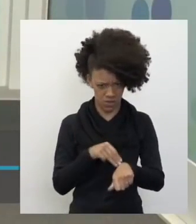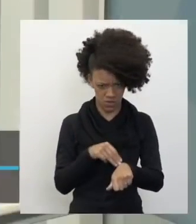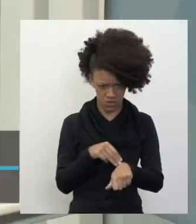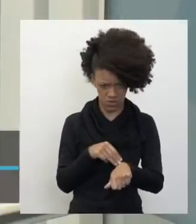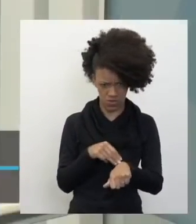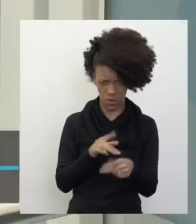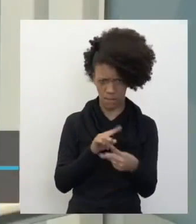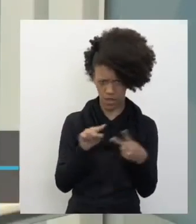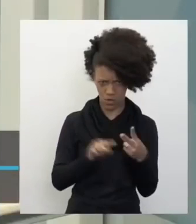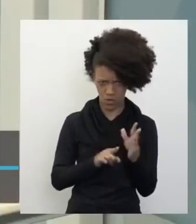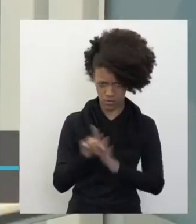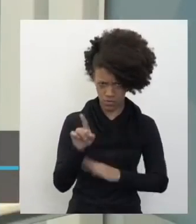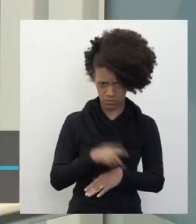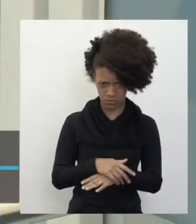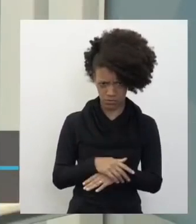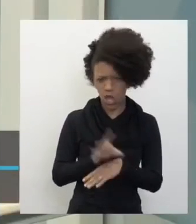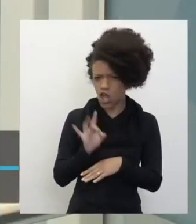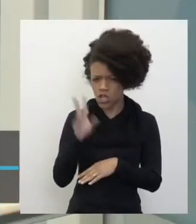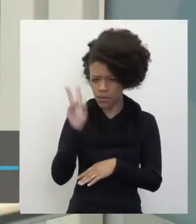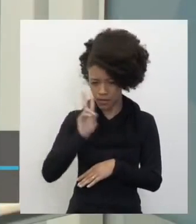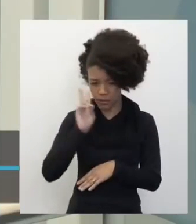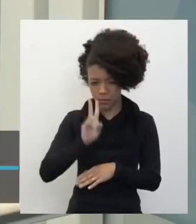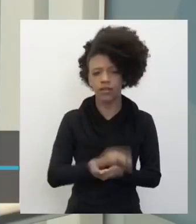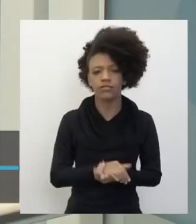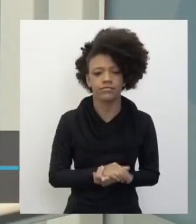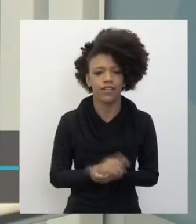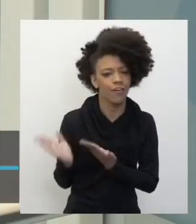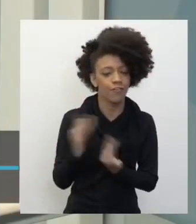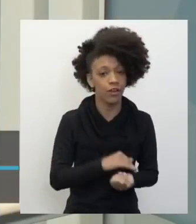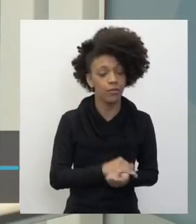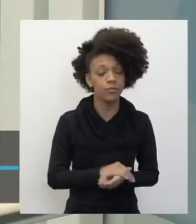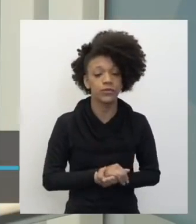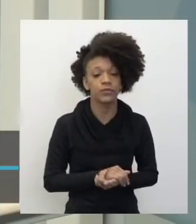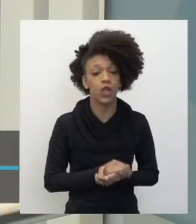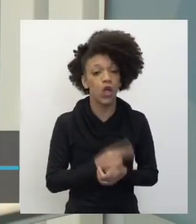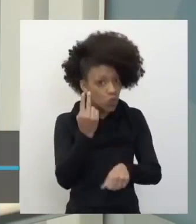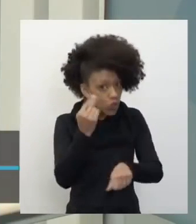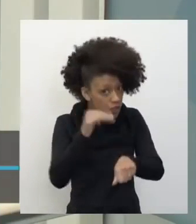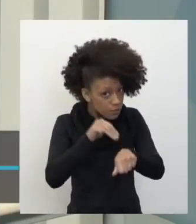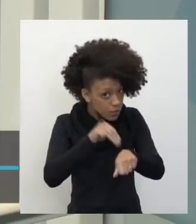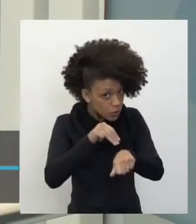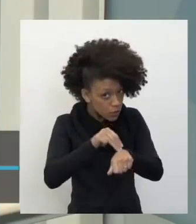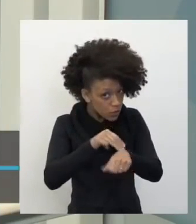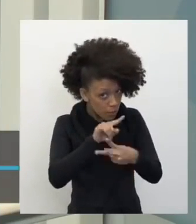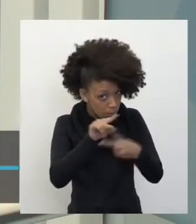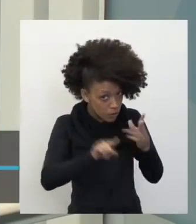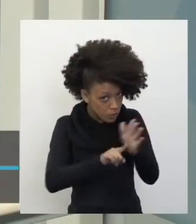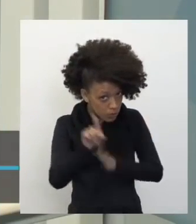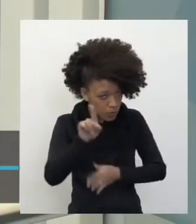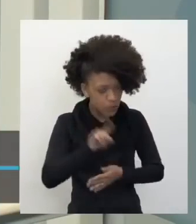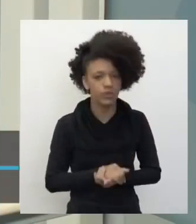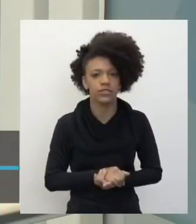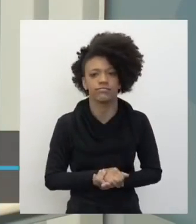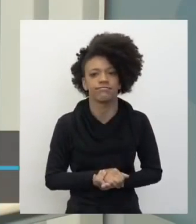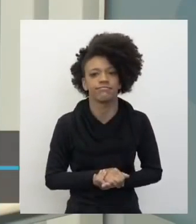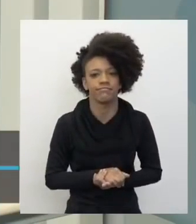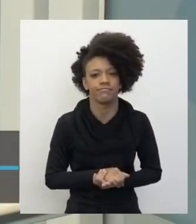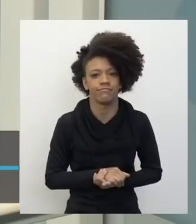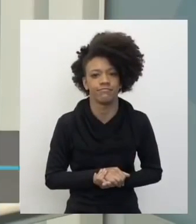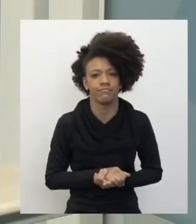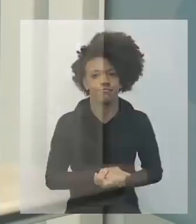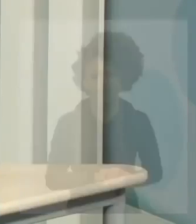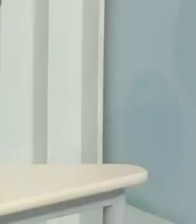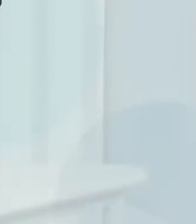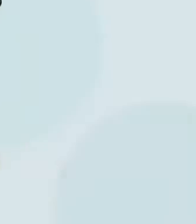essas duas primeiras? Bora. Só para eles relembrarem, né? Porque Bora. já faz um tempinho. Vamos lá, 2 minutinhos para essas duas primeiras, hein?